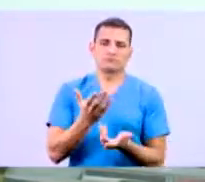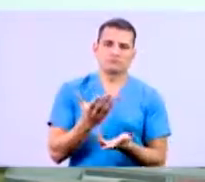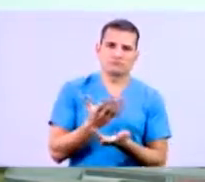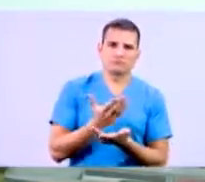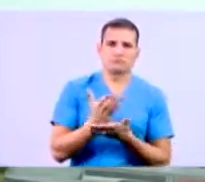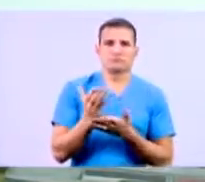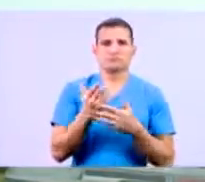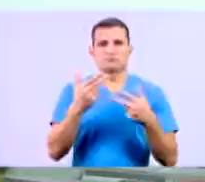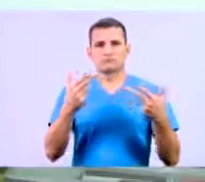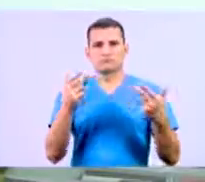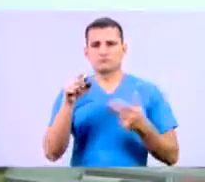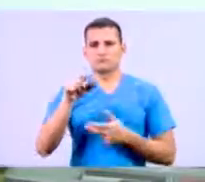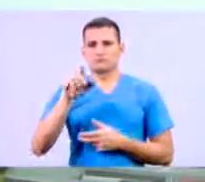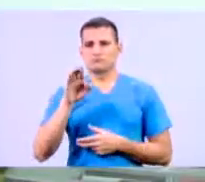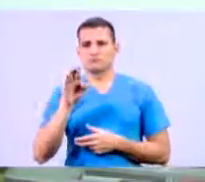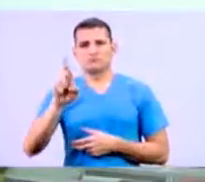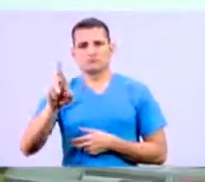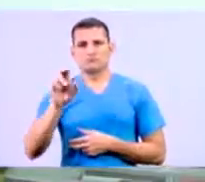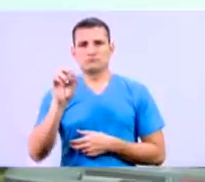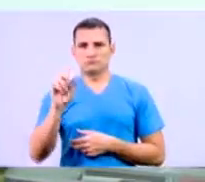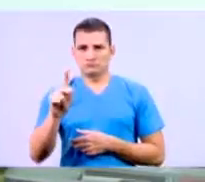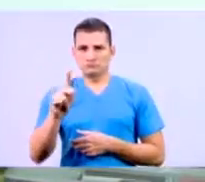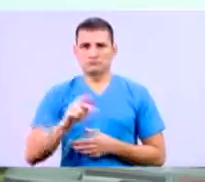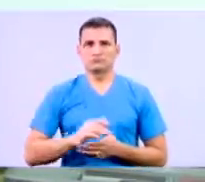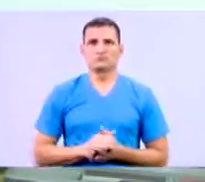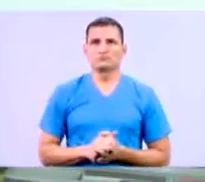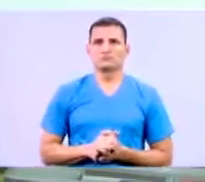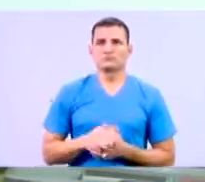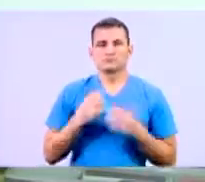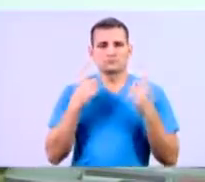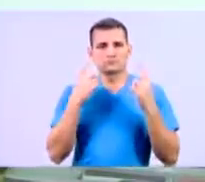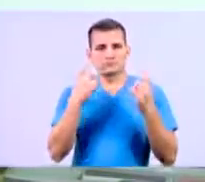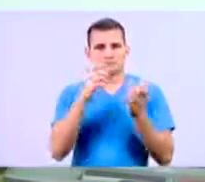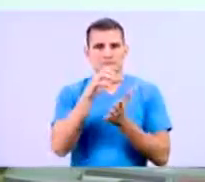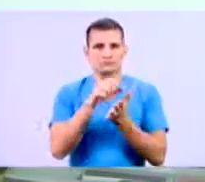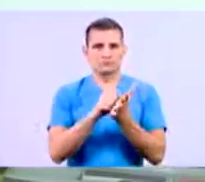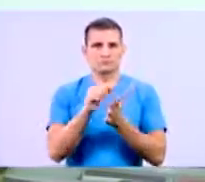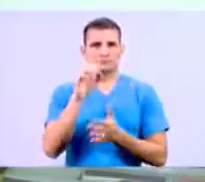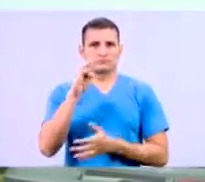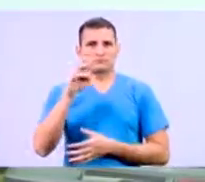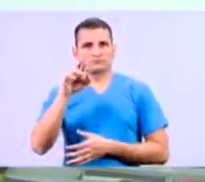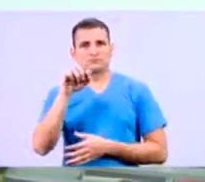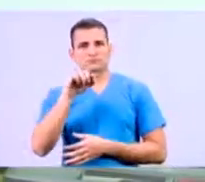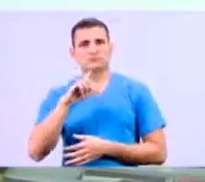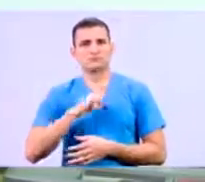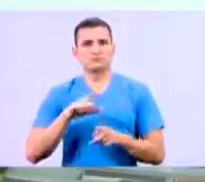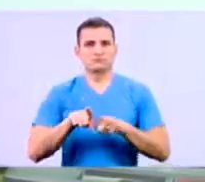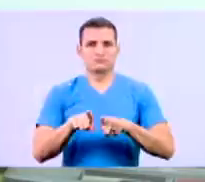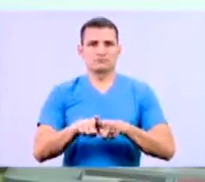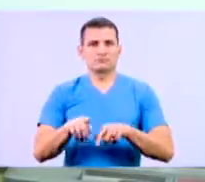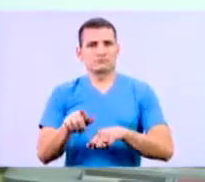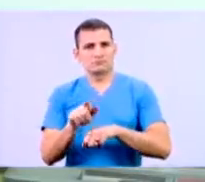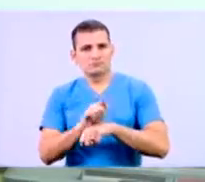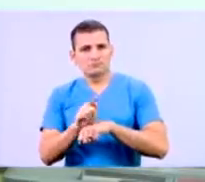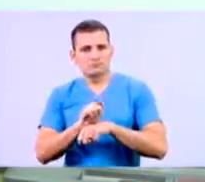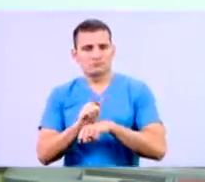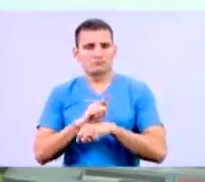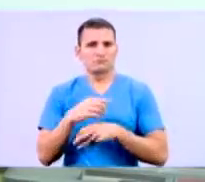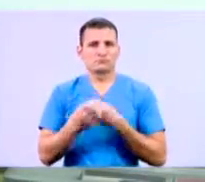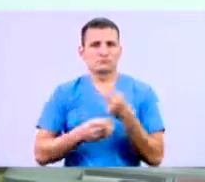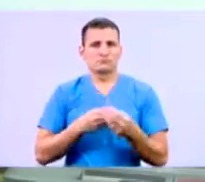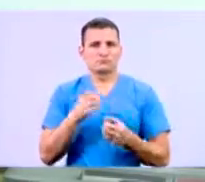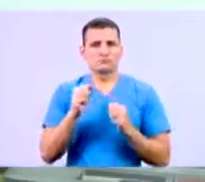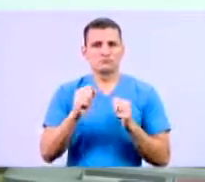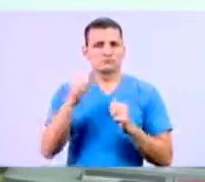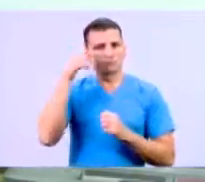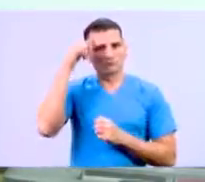coisa .br, ok? E aí é interessante que o Registro BR ele também mantém uma gestão de forma que possa